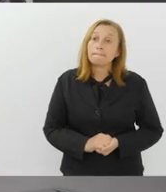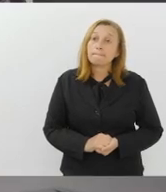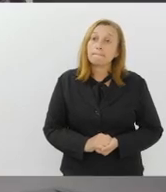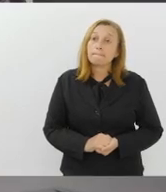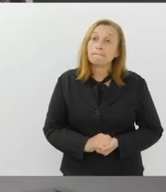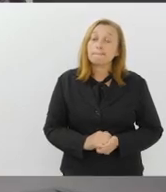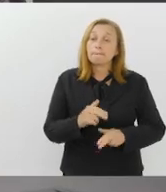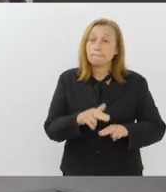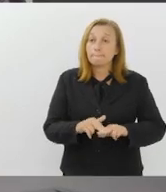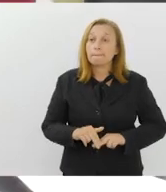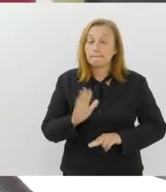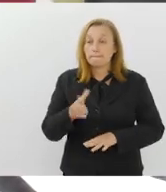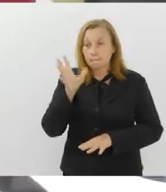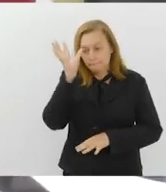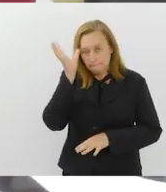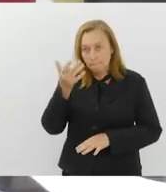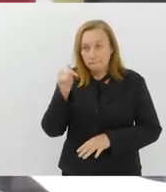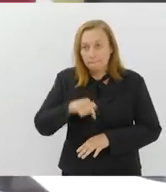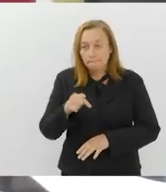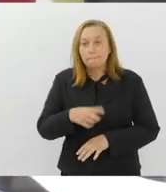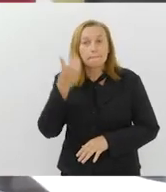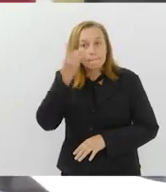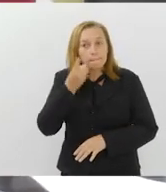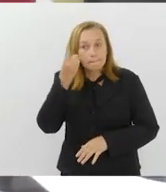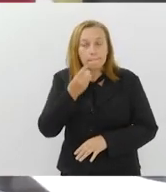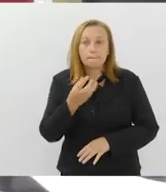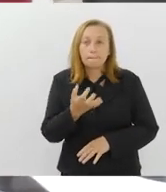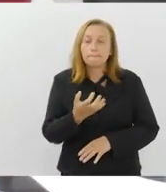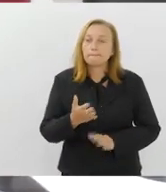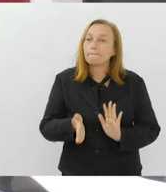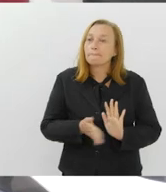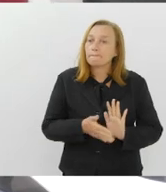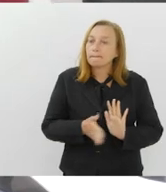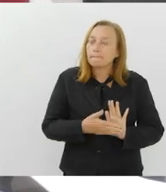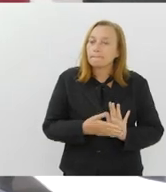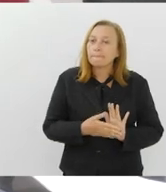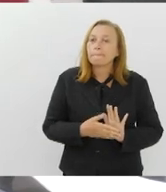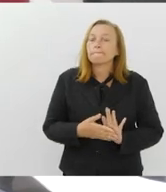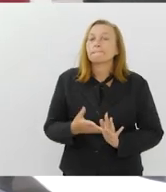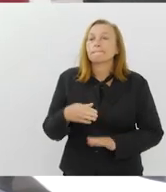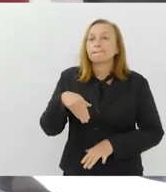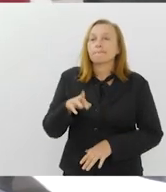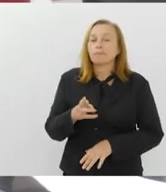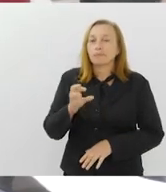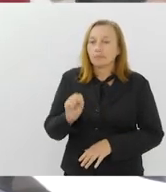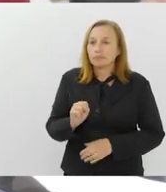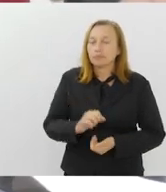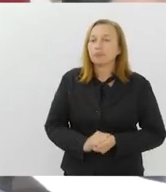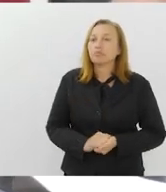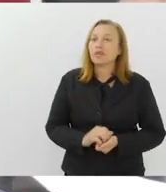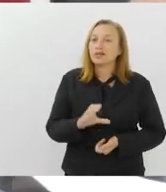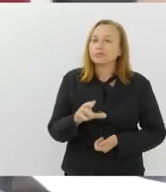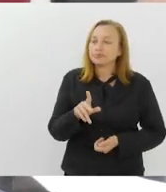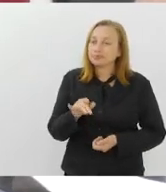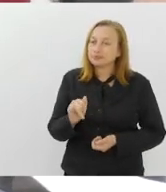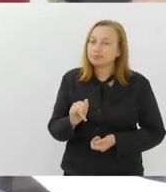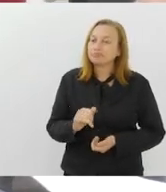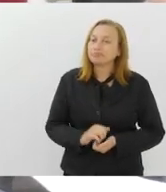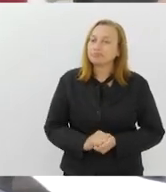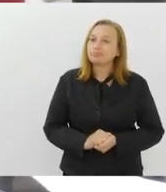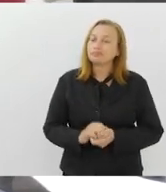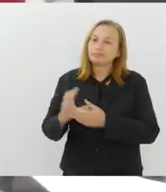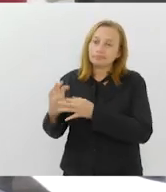já temos uma solução aqui, deputada. E aí eu quero propor ao senhor Marcos que a CPI ela tem um condão